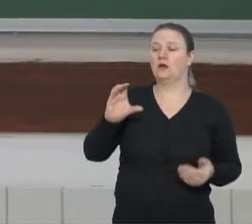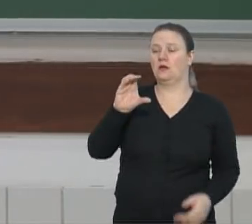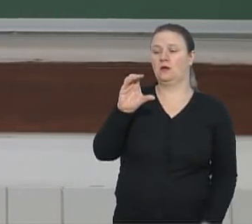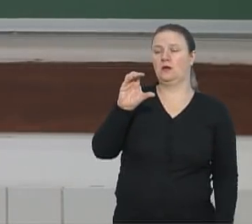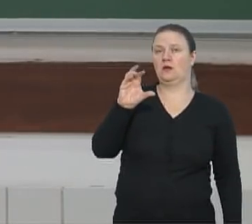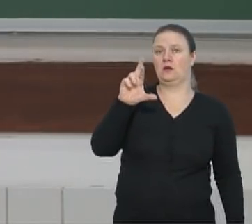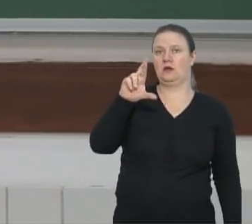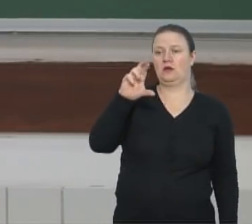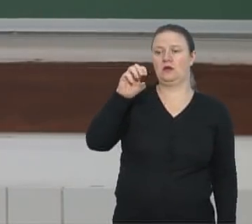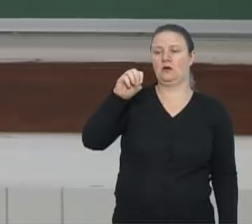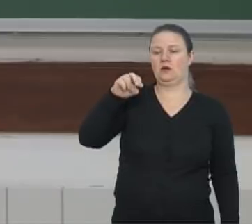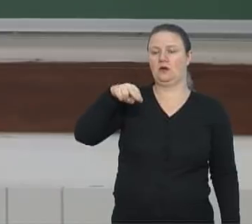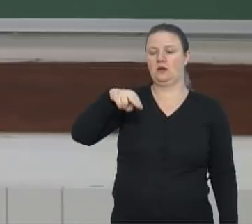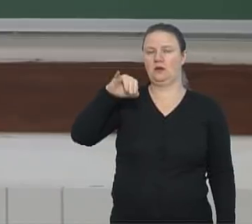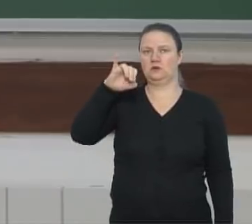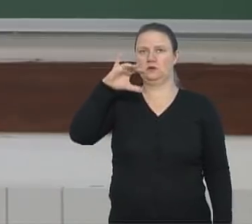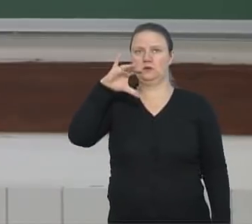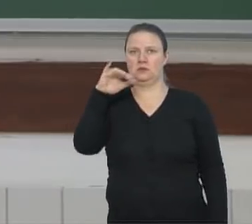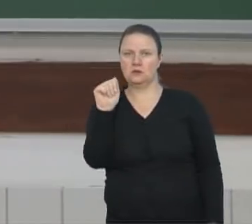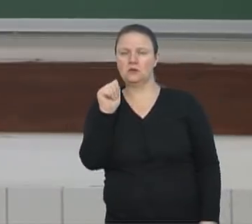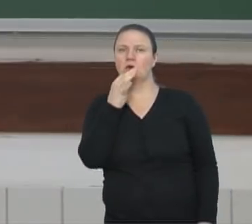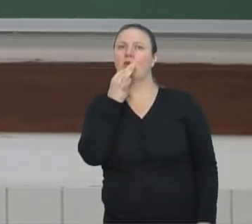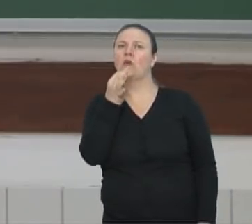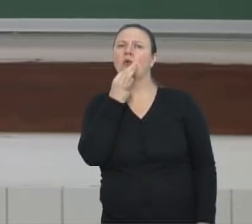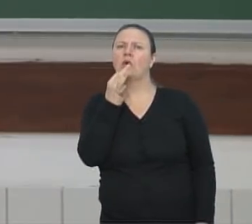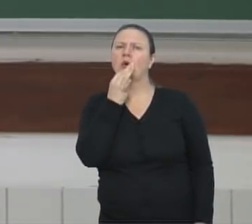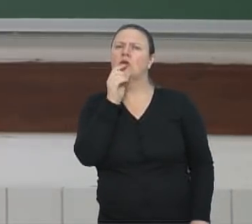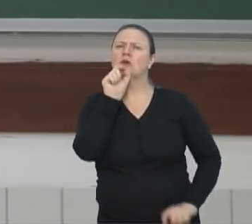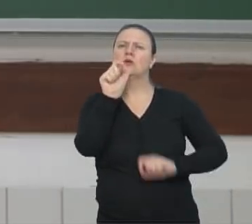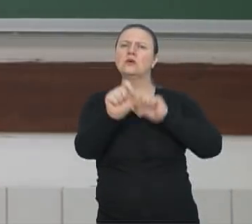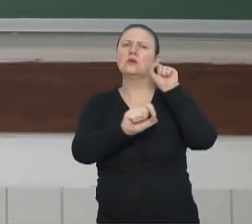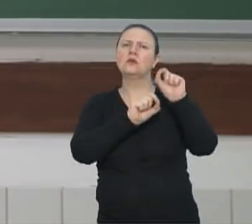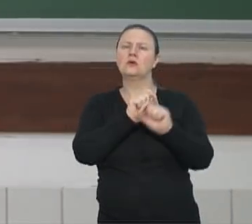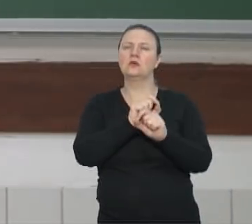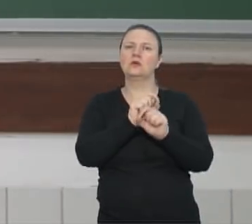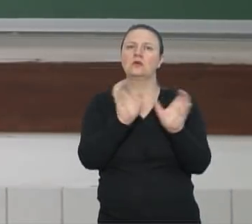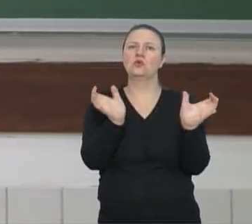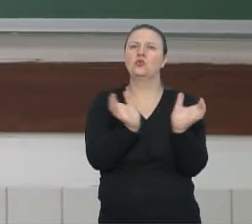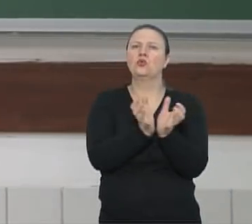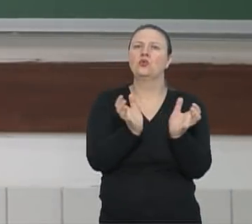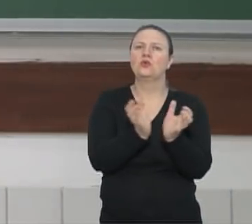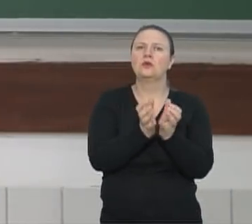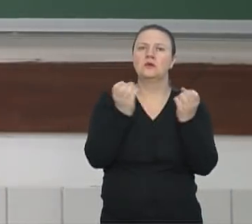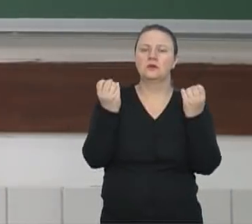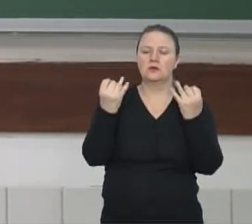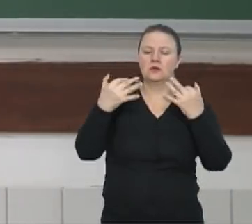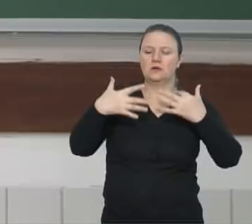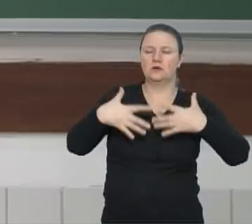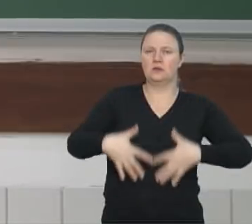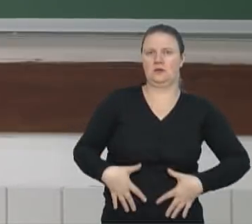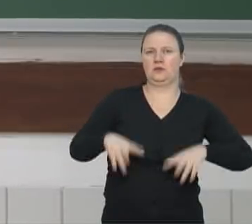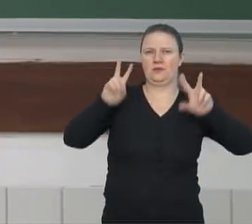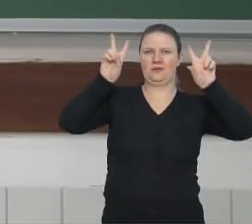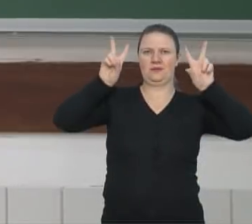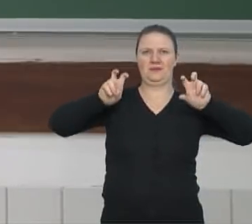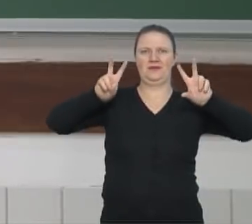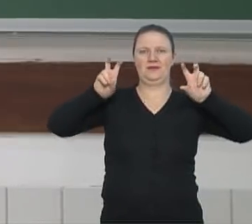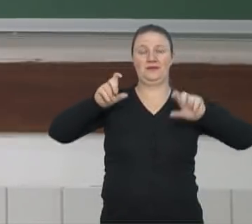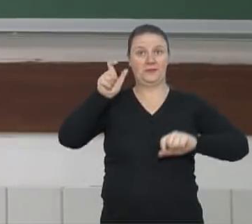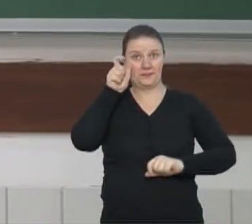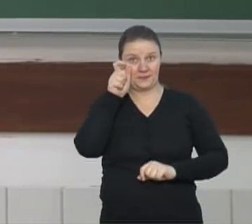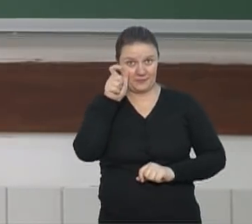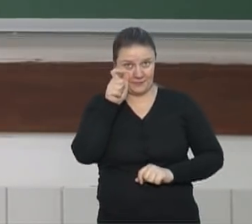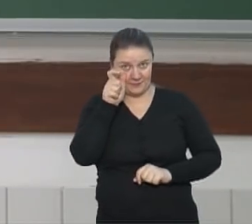crônica argumentativa é o quê? É aquele grupo que está falando sobre um determinado assunto. Então, veja